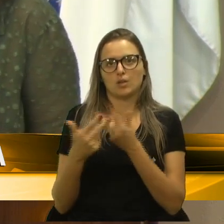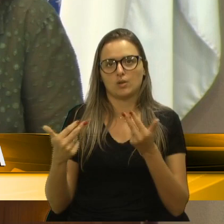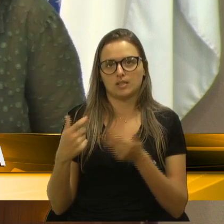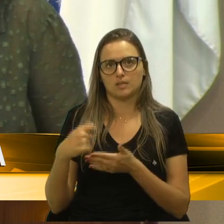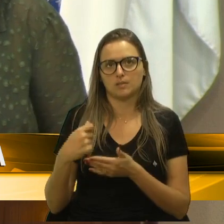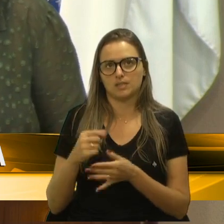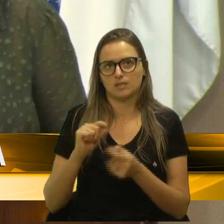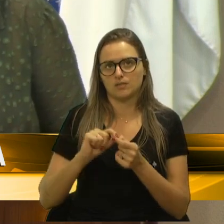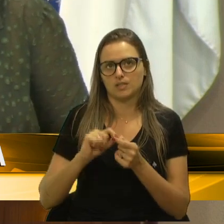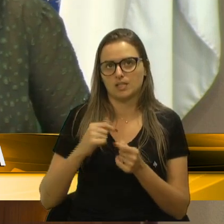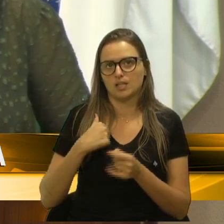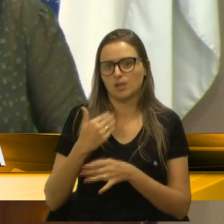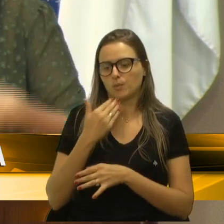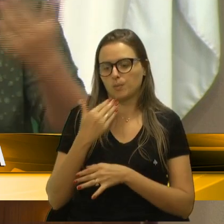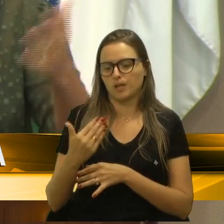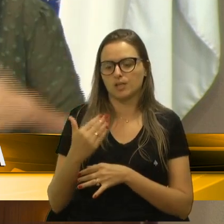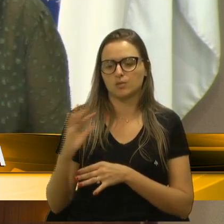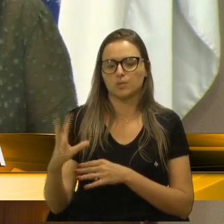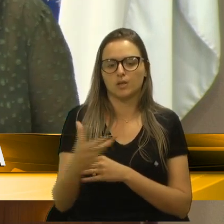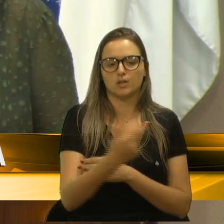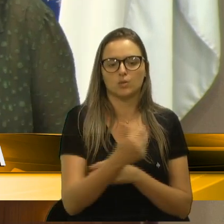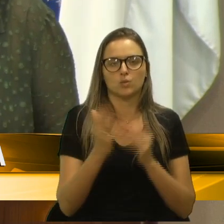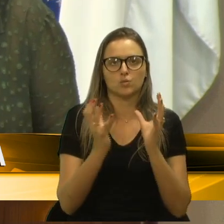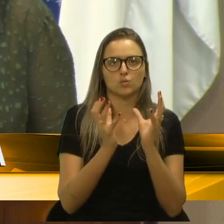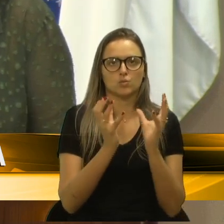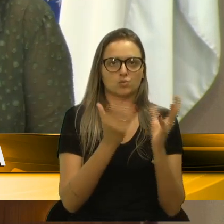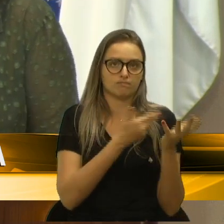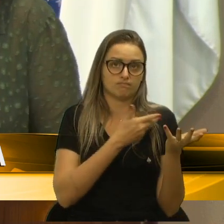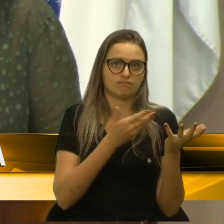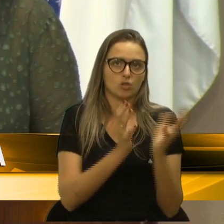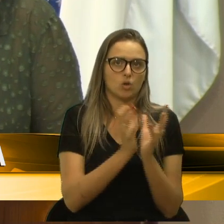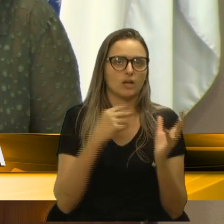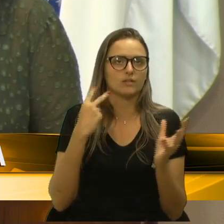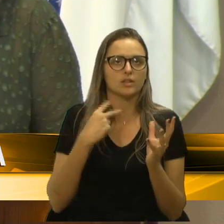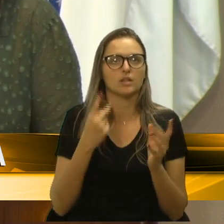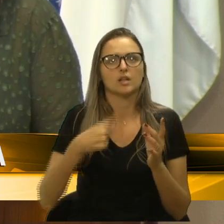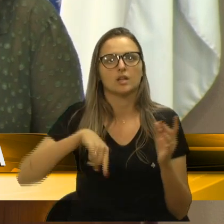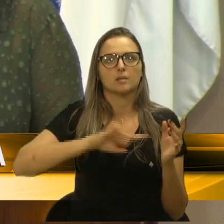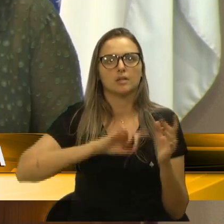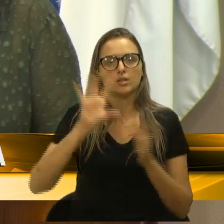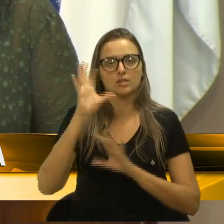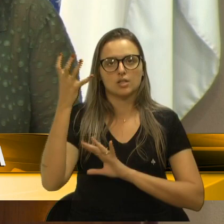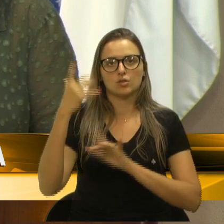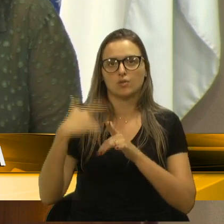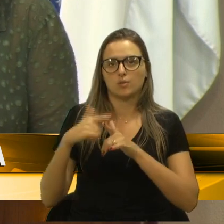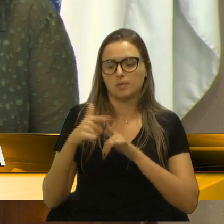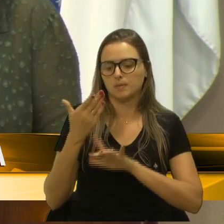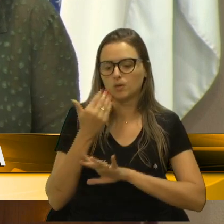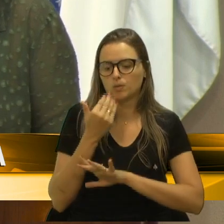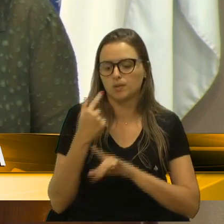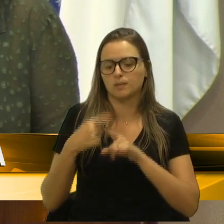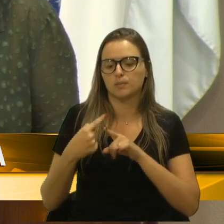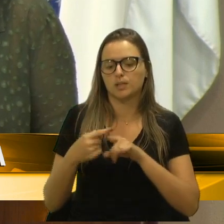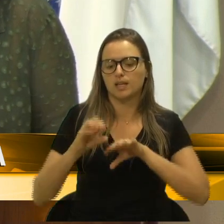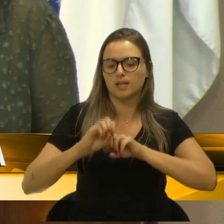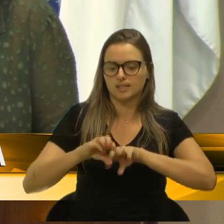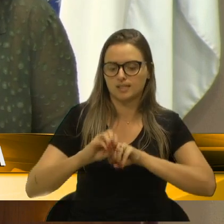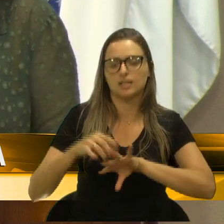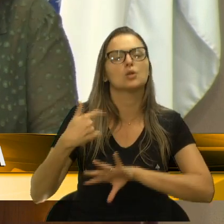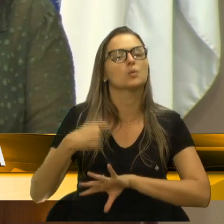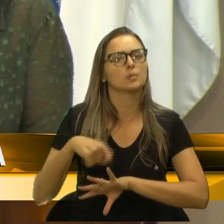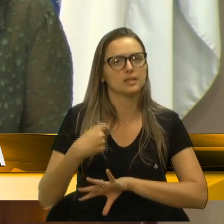peço, né, a ajuda dos vereadores, aí, tanto da base do governo municipal, do Estado, para que a gente resolva essa questão das merendas, porque educação, né,